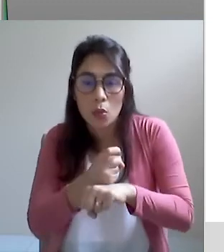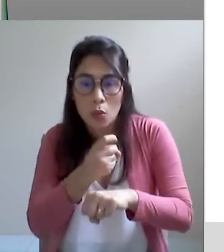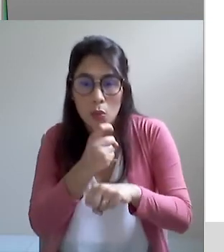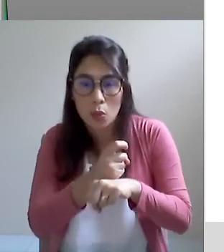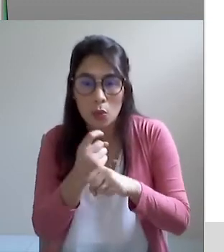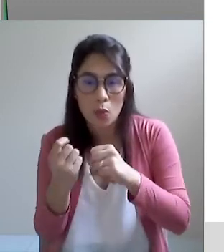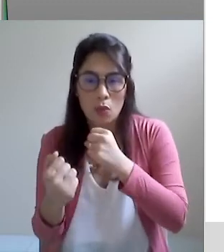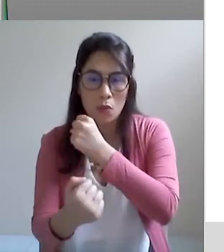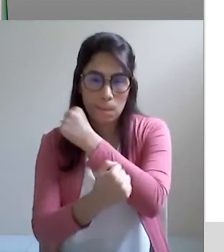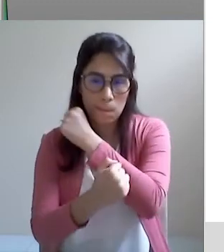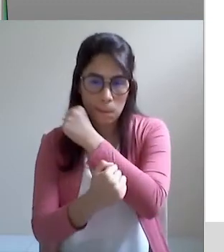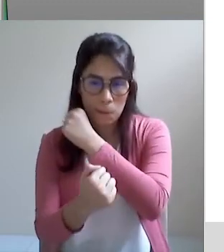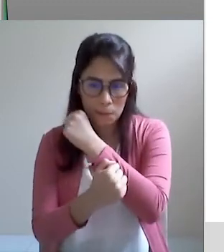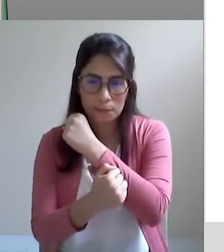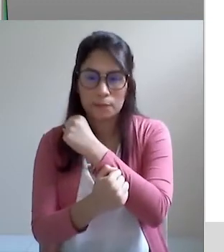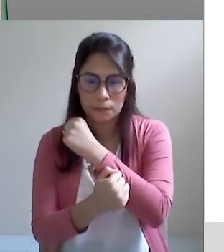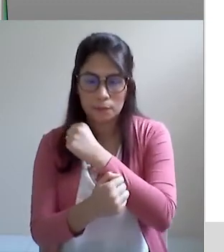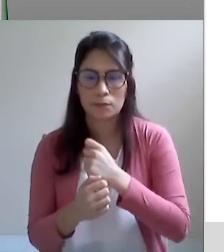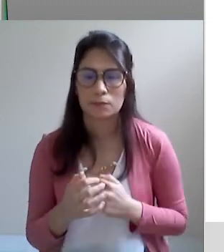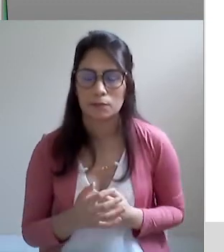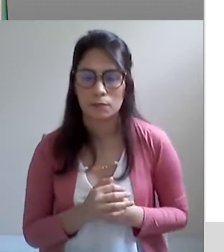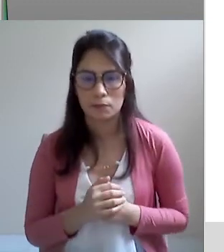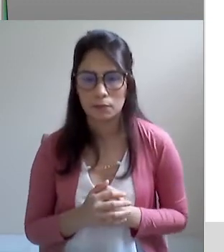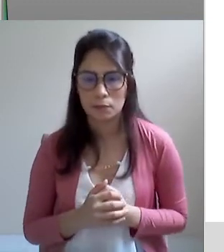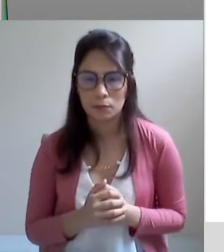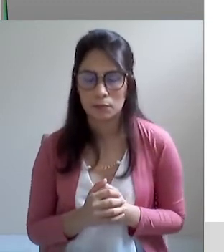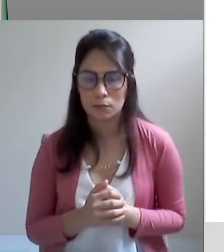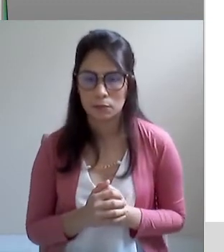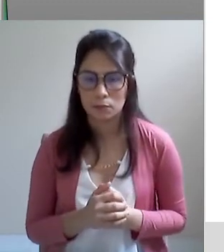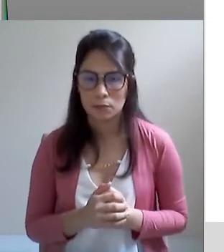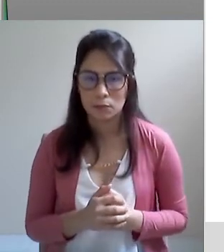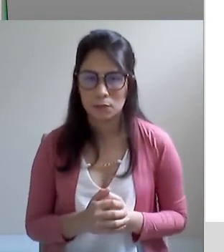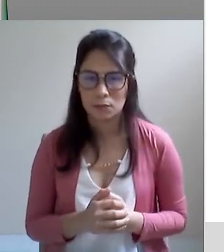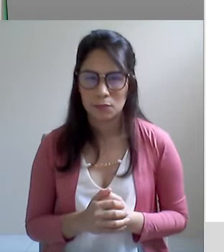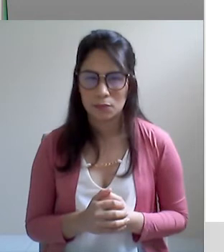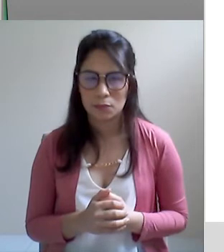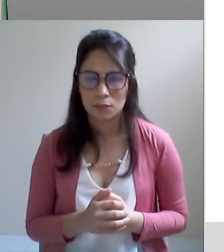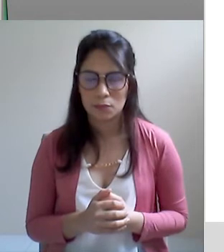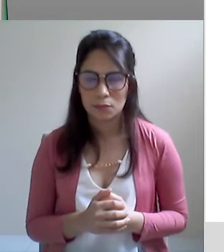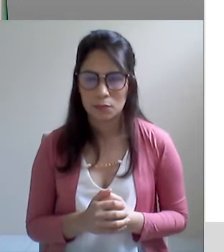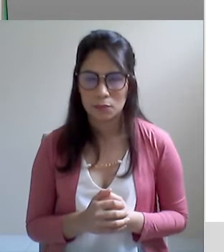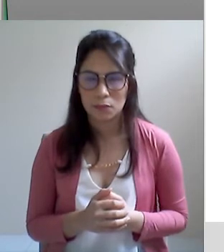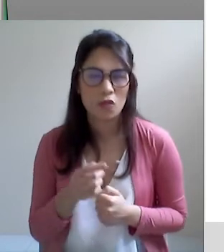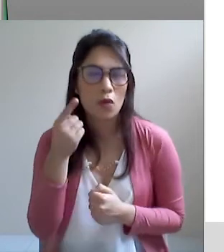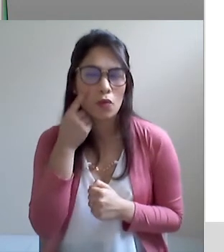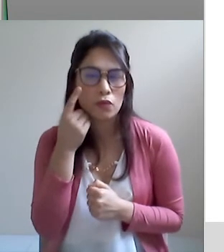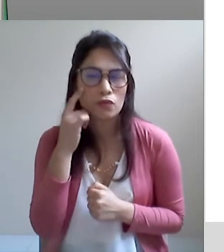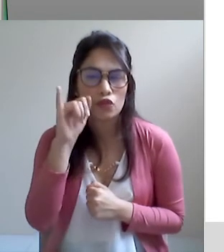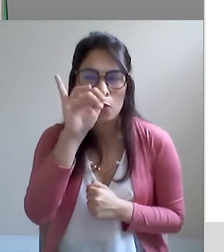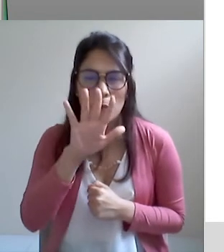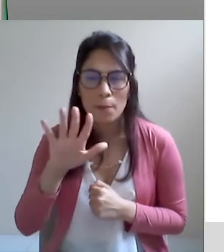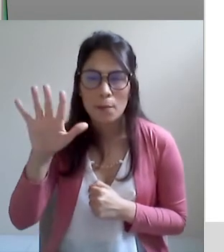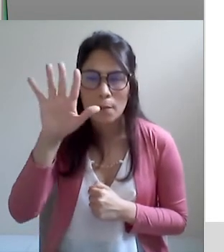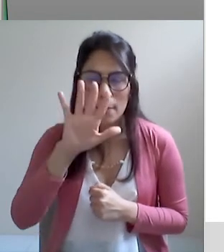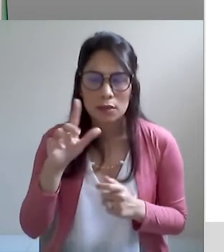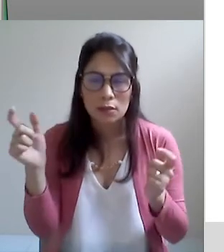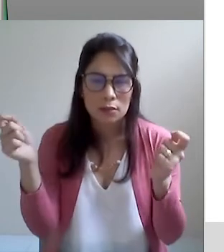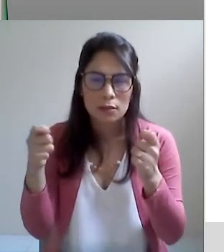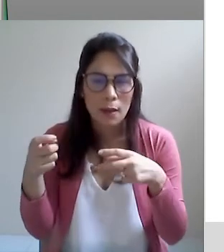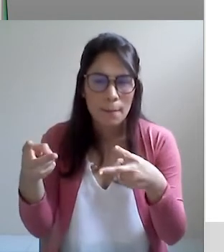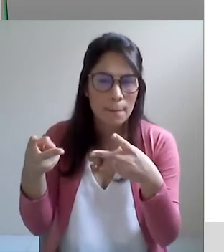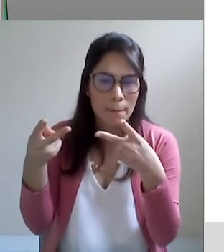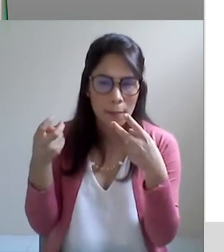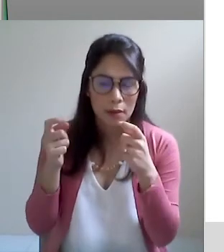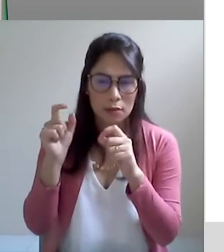da matriz é aposicional de acordo com o remodelamento ósseo. No desenho